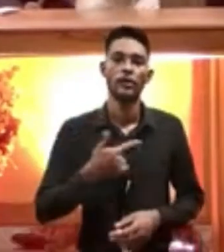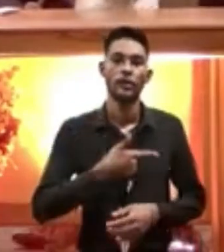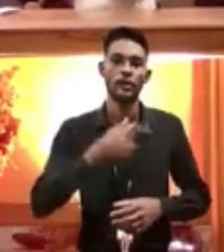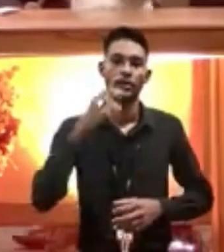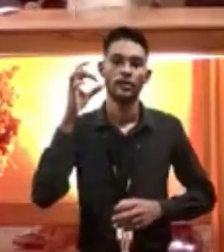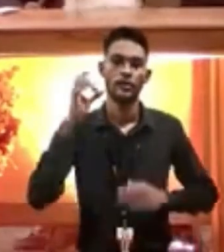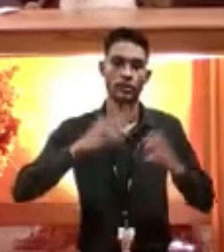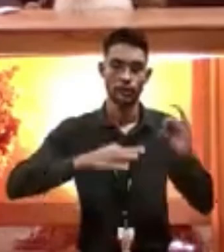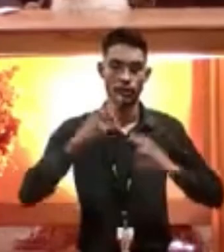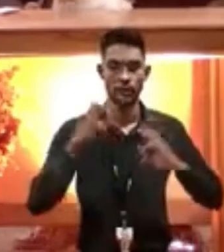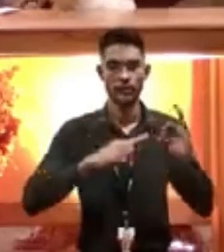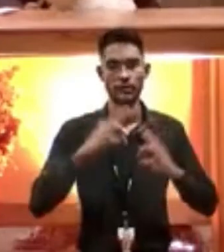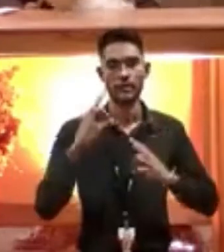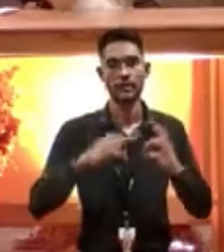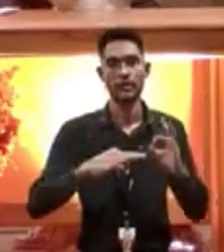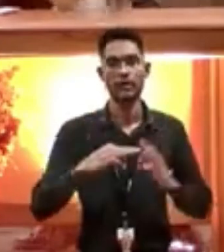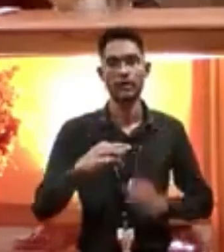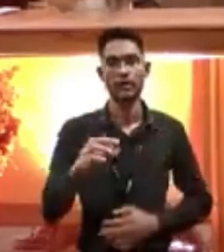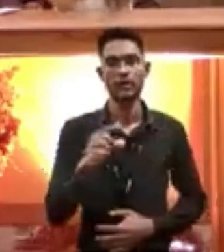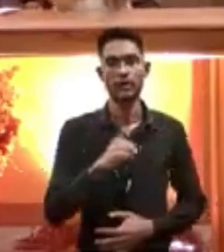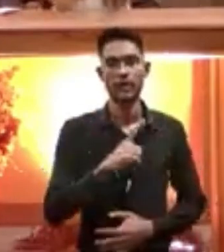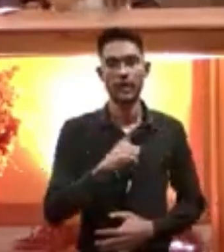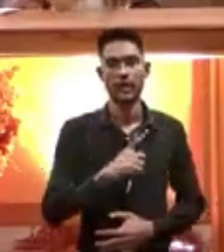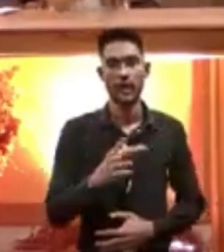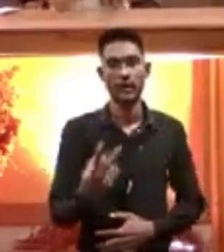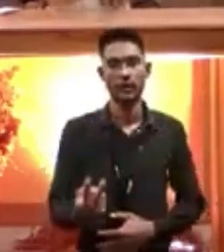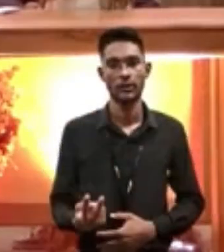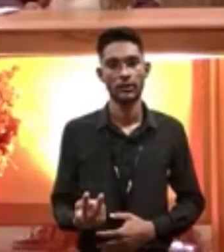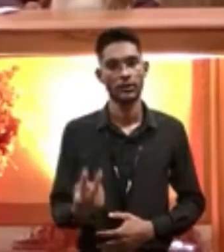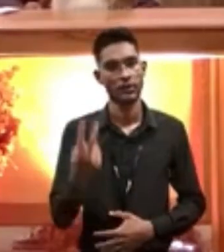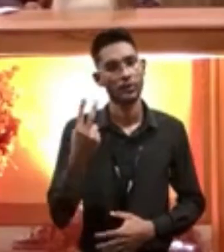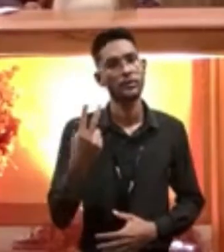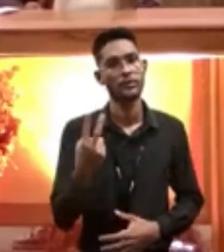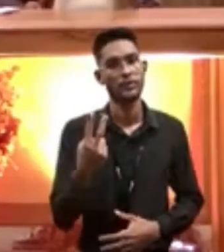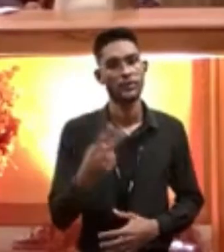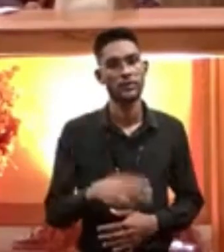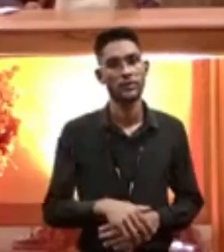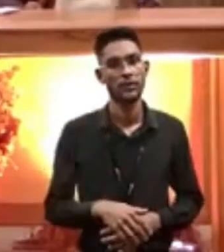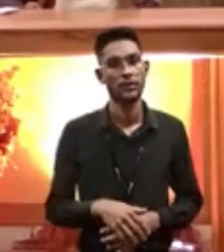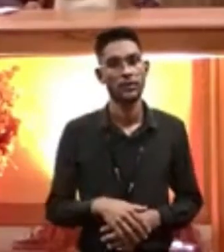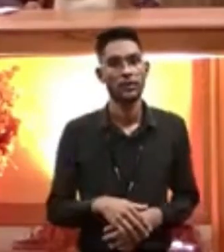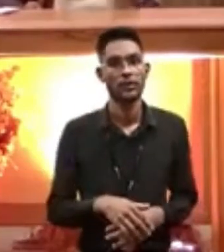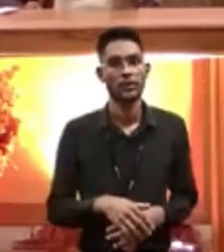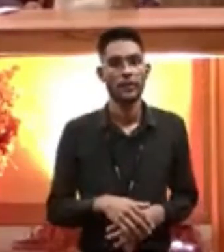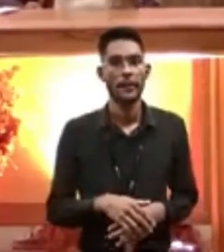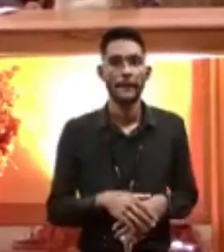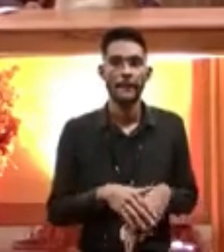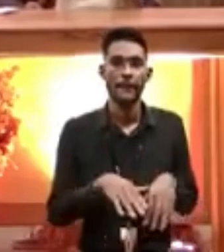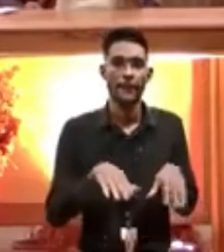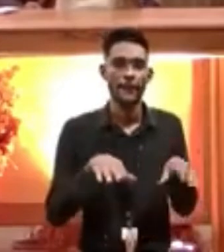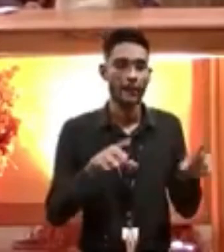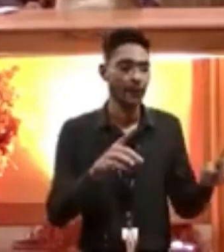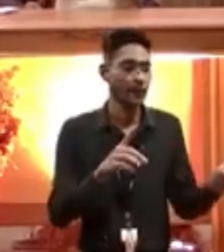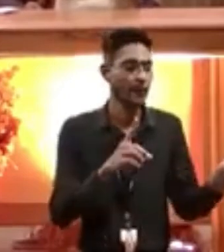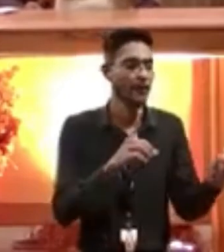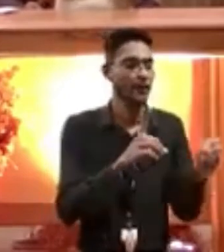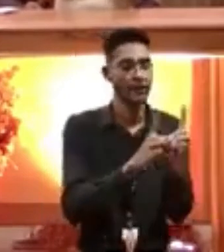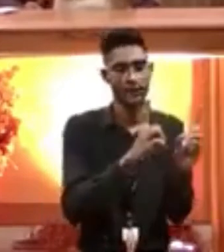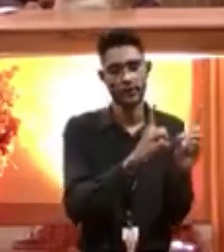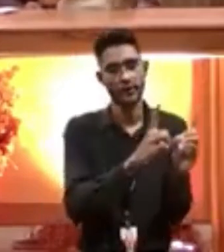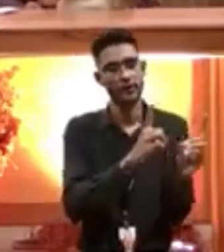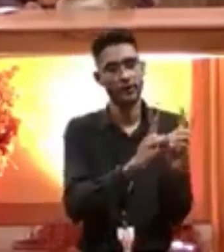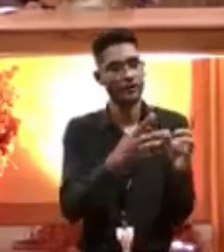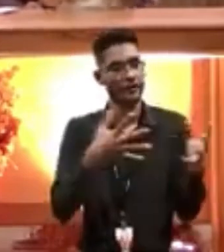tem dois vouchers para cada um, para um jantar romântico lá no Sal e